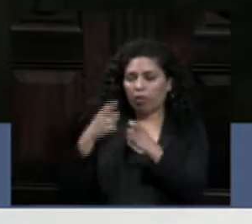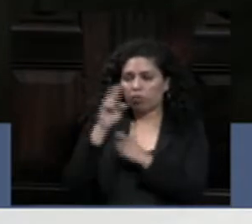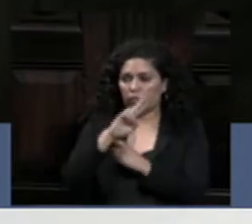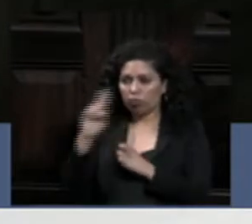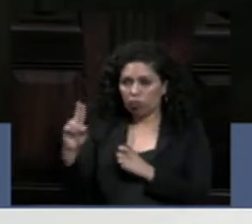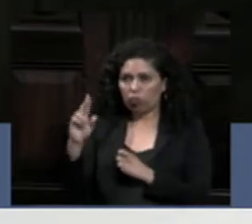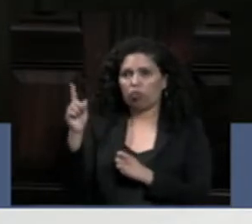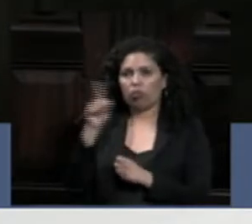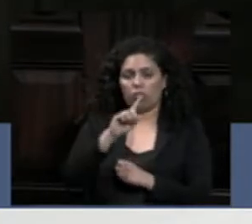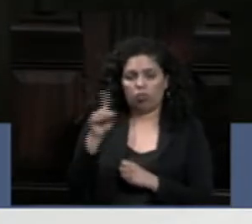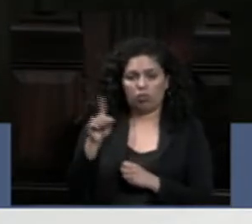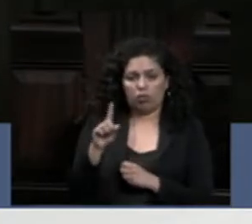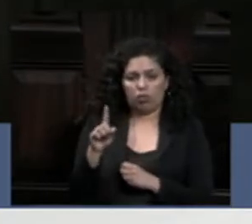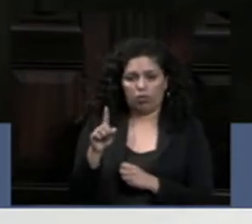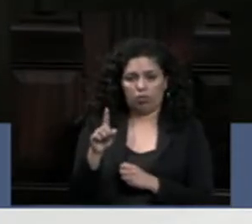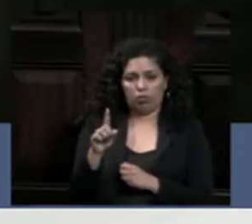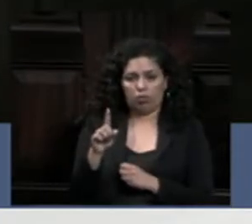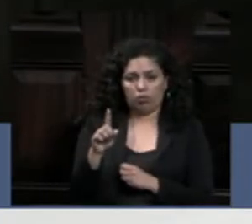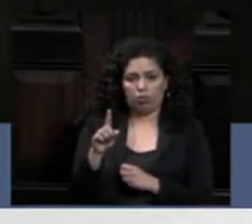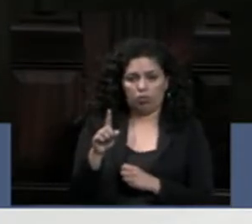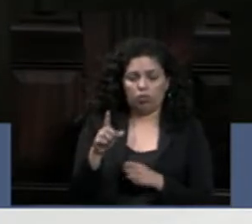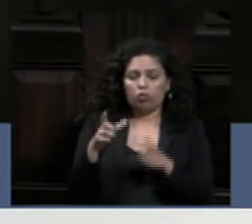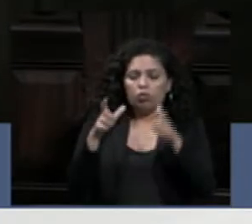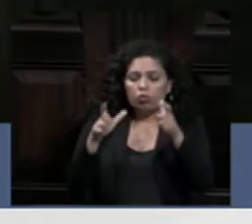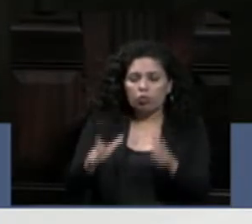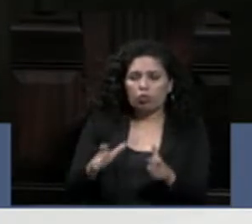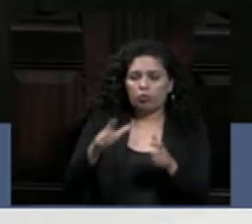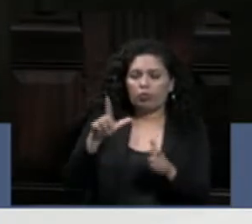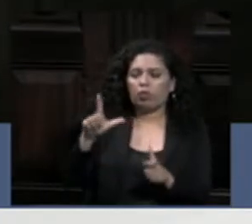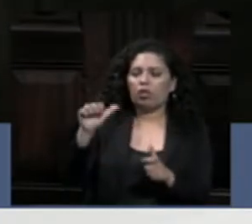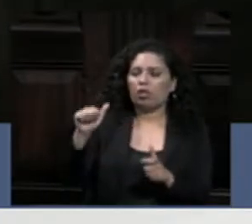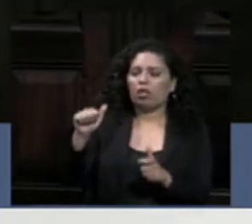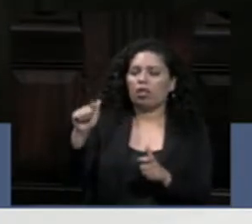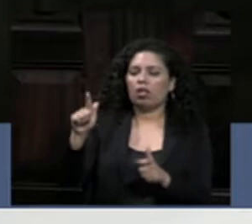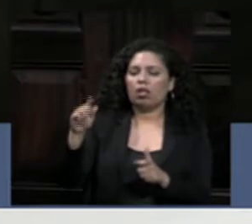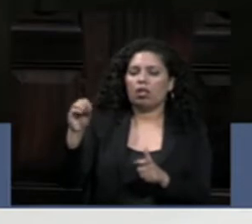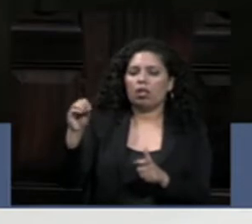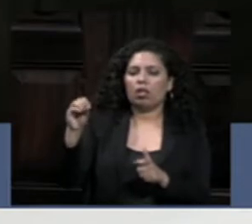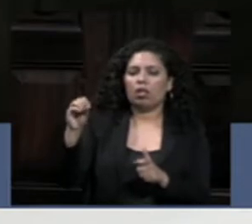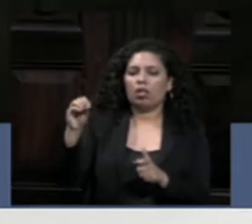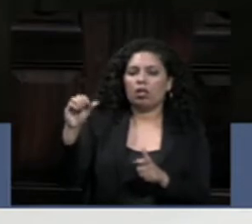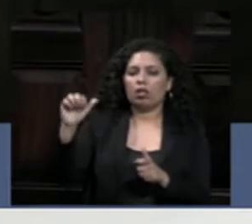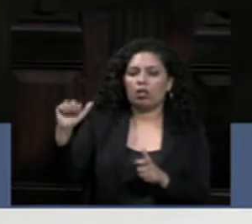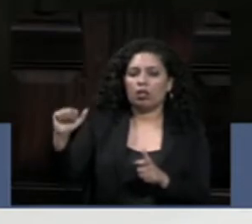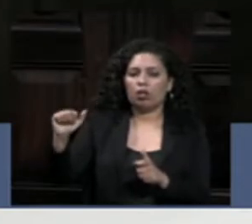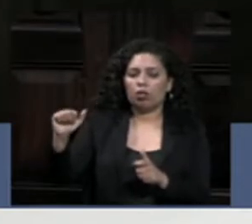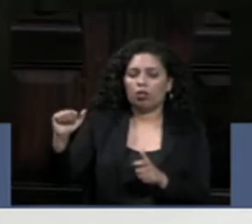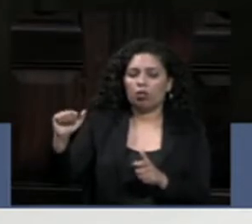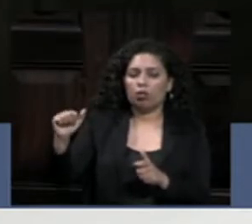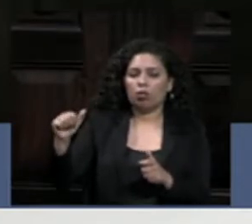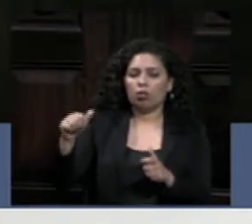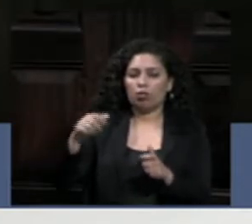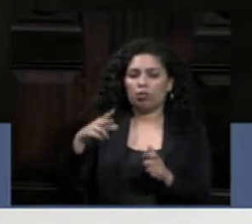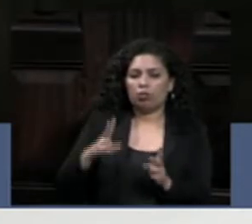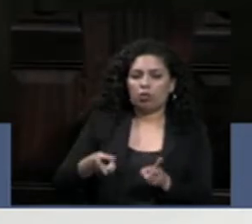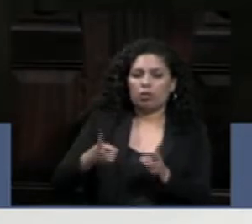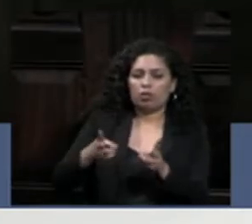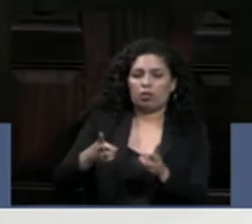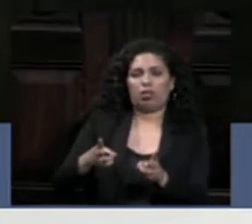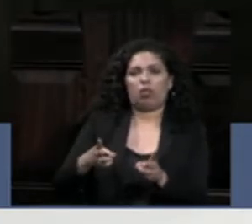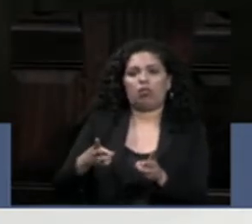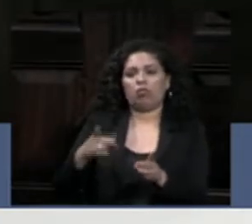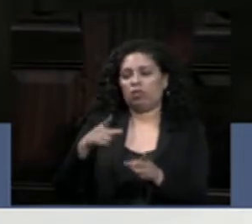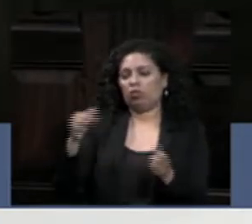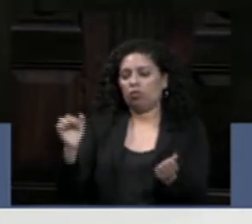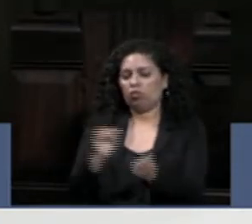Chacon. O movimento Lagoa para Sempre, foi recebido hoje pelo presidente André Siciliano. Quero agradecer